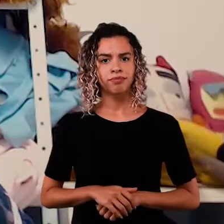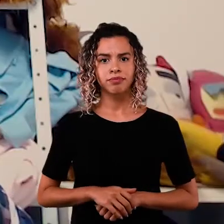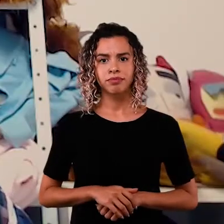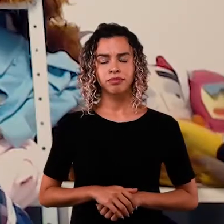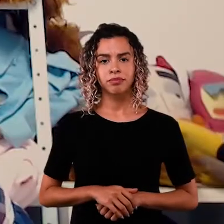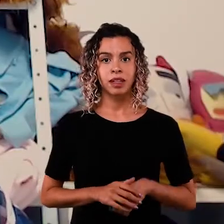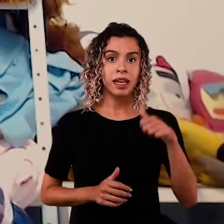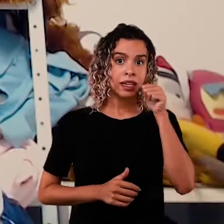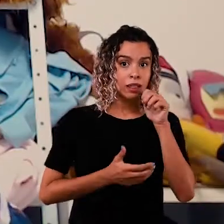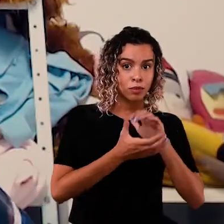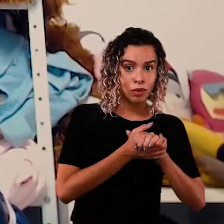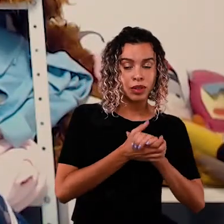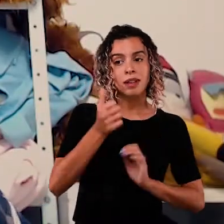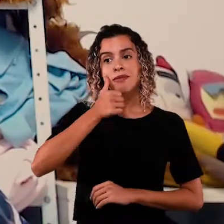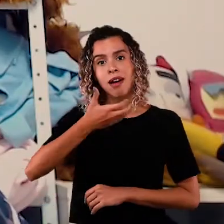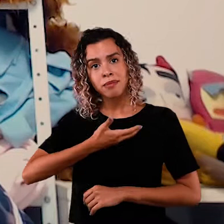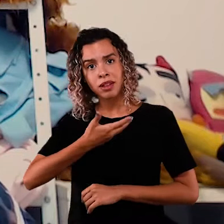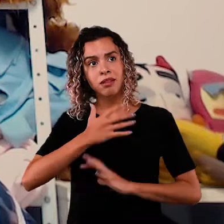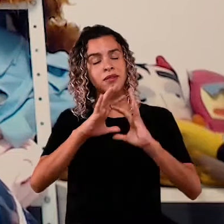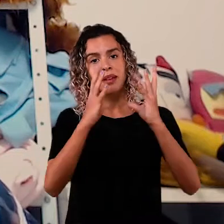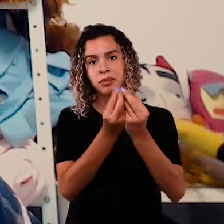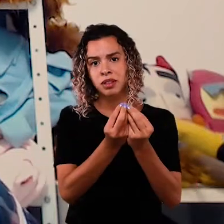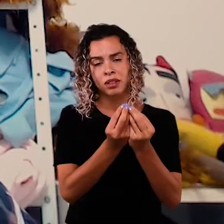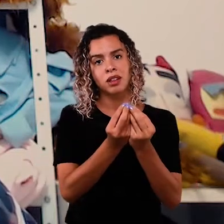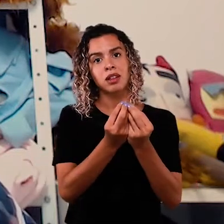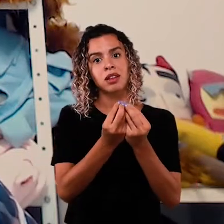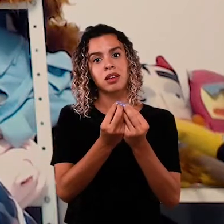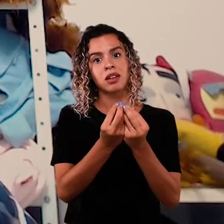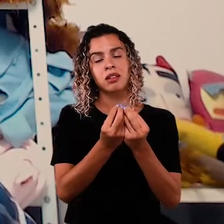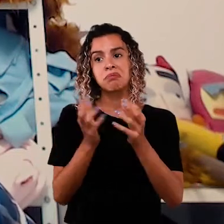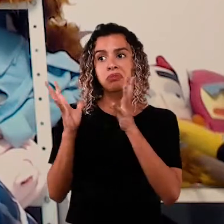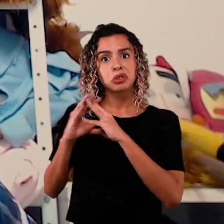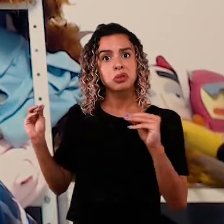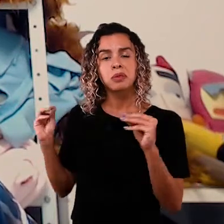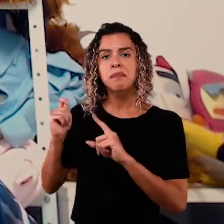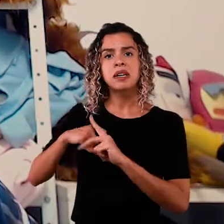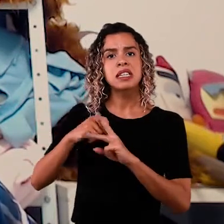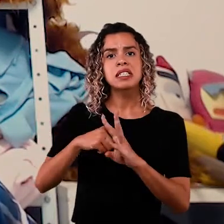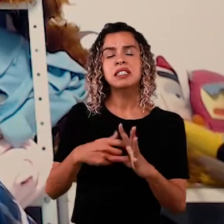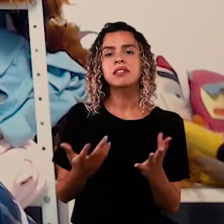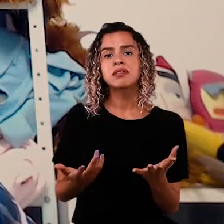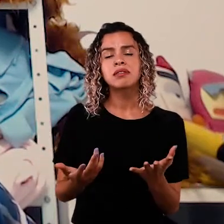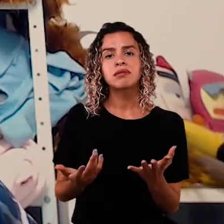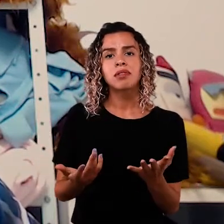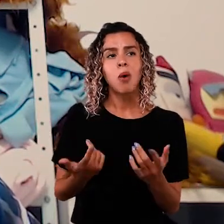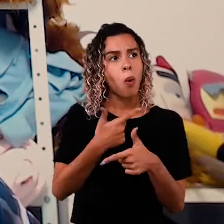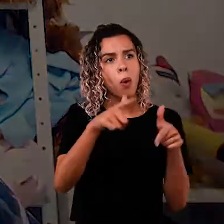Então, tirando minha esposa, minha melhor amiga e ciclo familiar, eu pude assumir por meses que ninguém ligava,